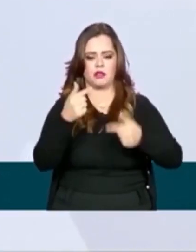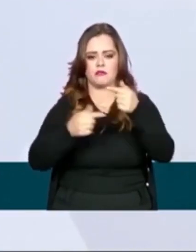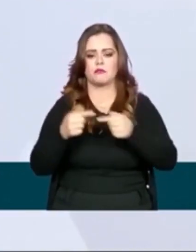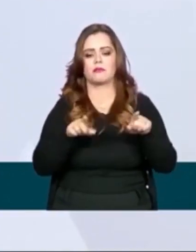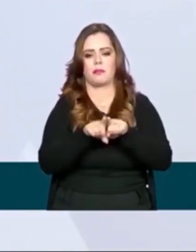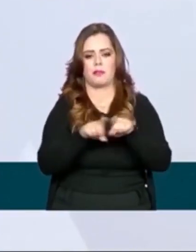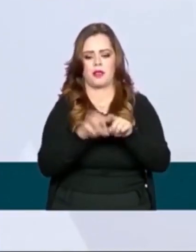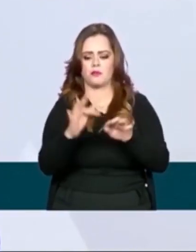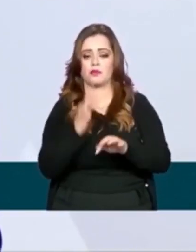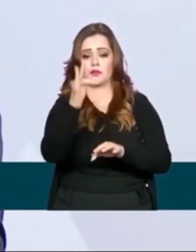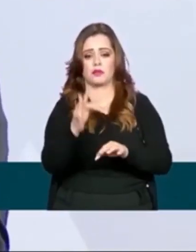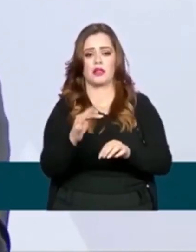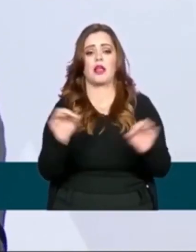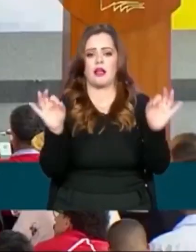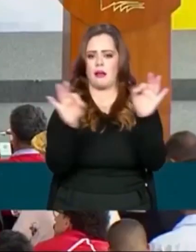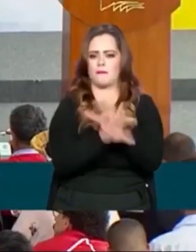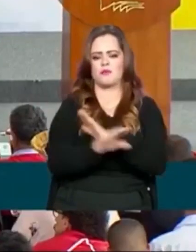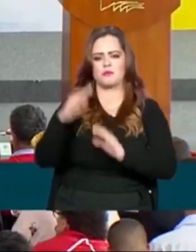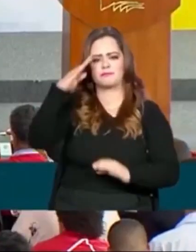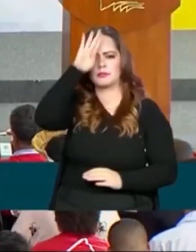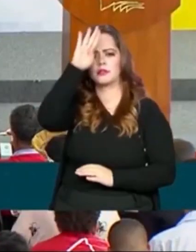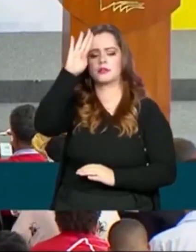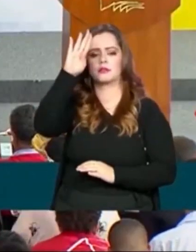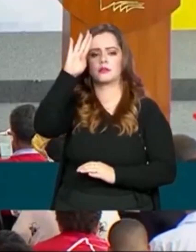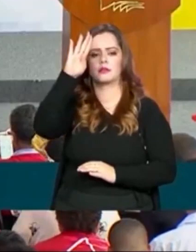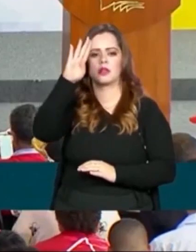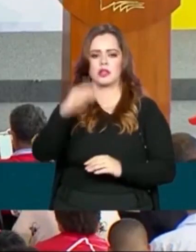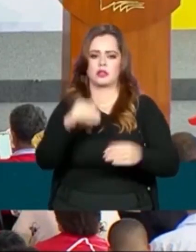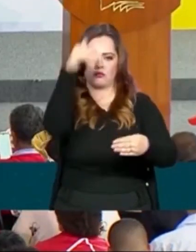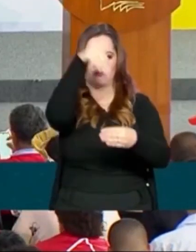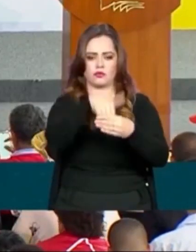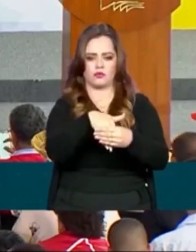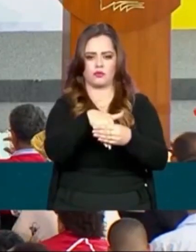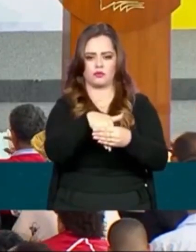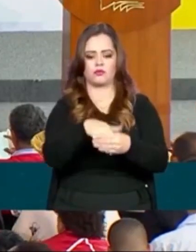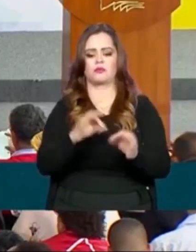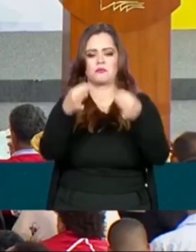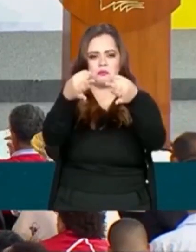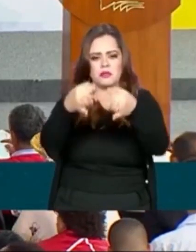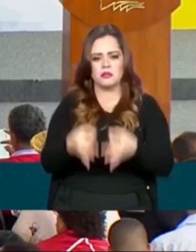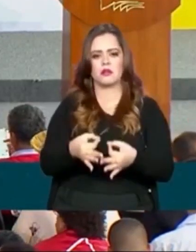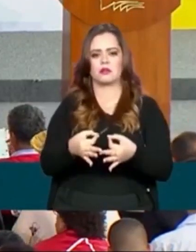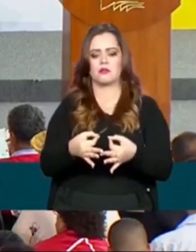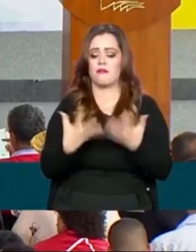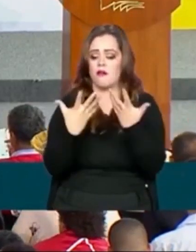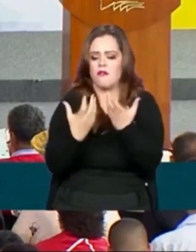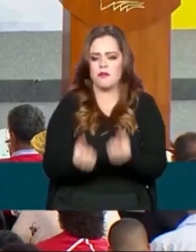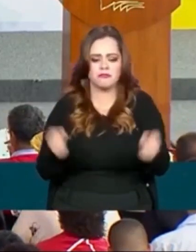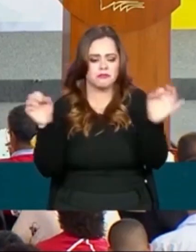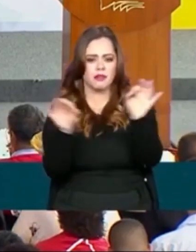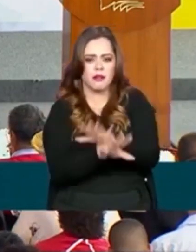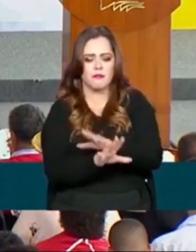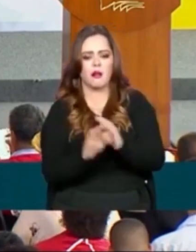deles. Depois de termos derrotado o Bolsonaro nas urnas de forma legítima, vamos